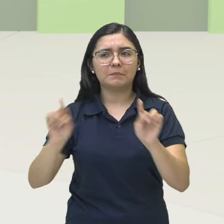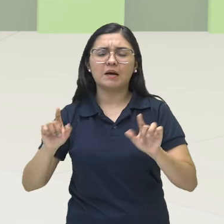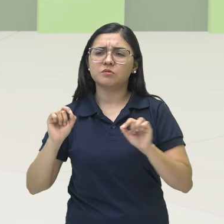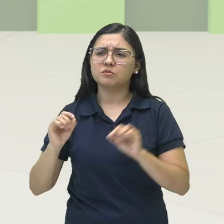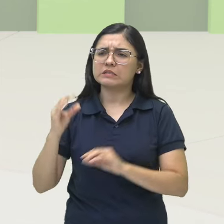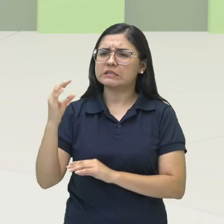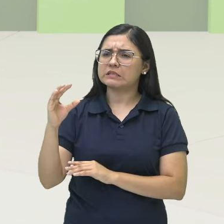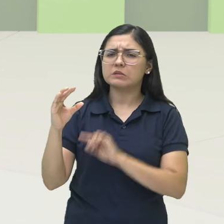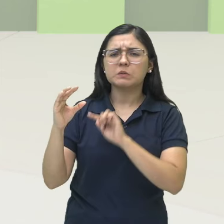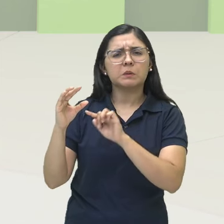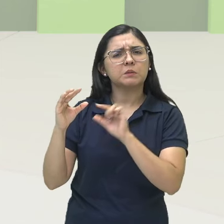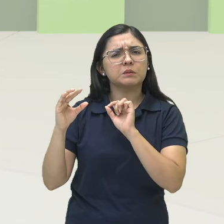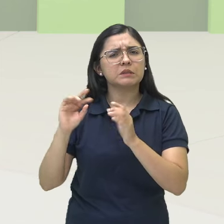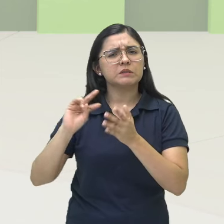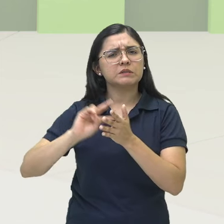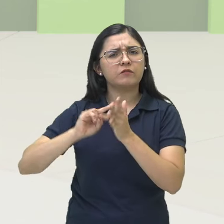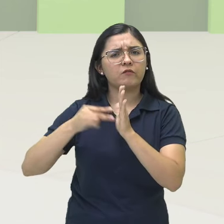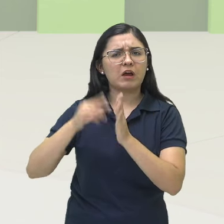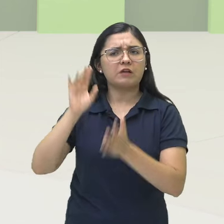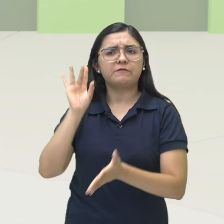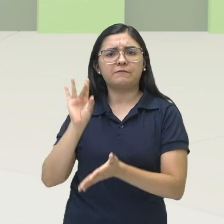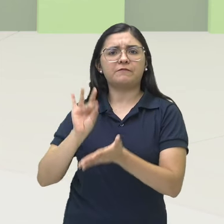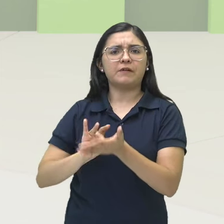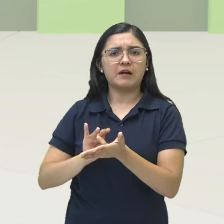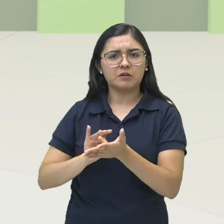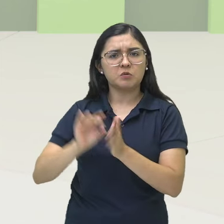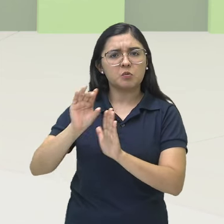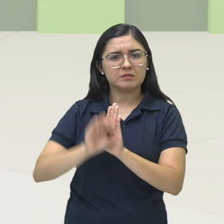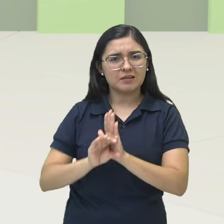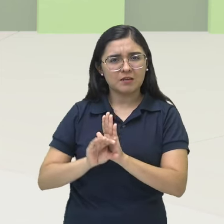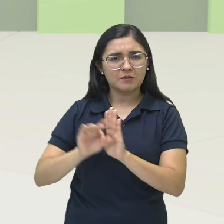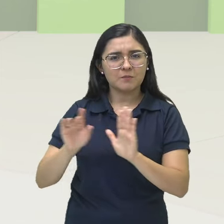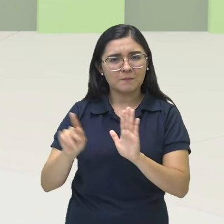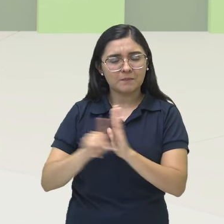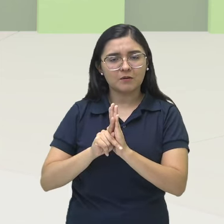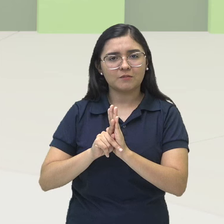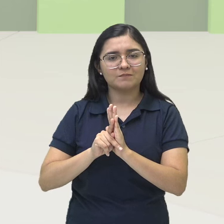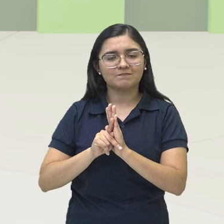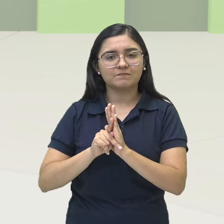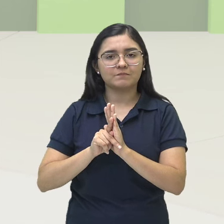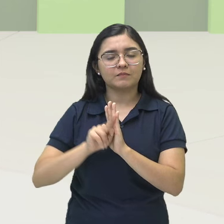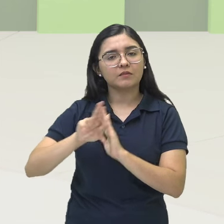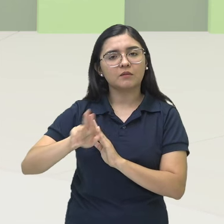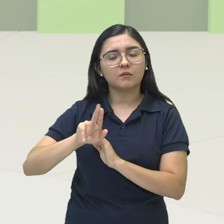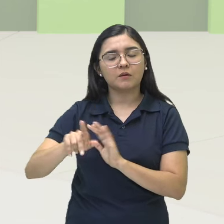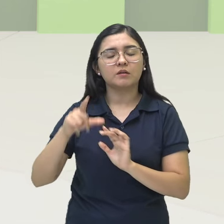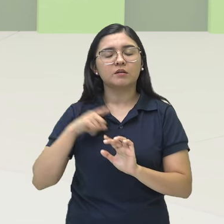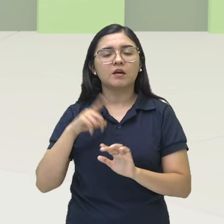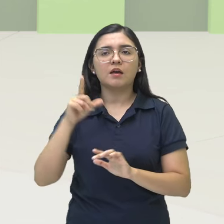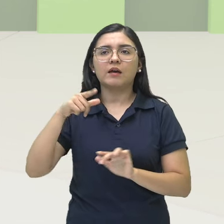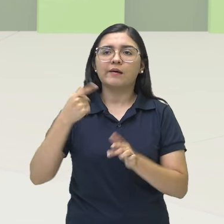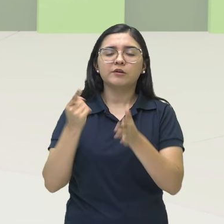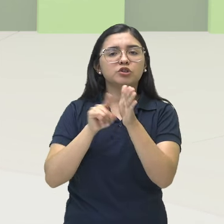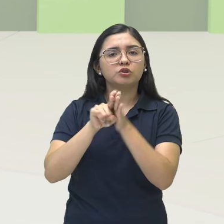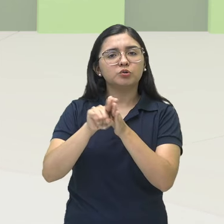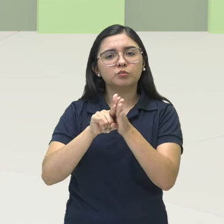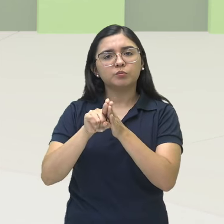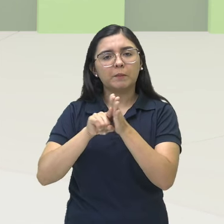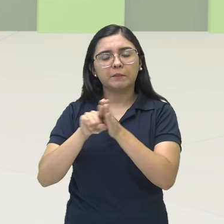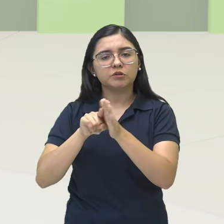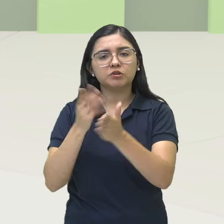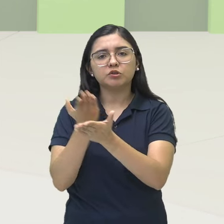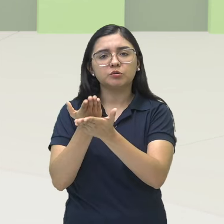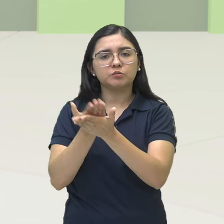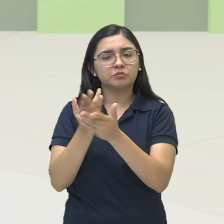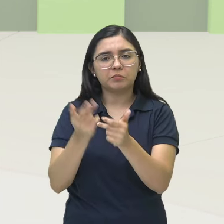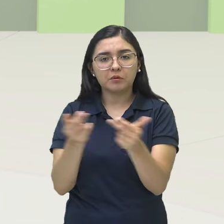é ciência, né, ter uma definição: ciência é isso e isso. É uma maneira de se estudar determinada coisa. Então,